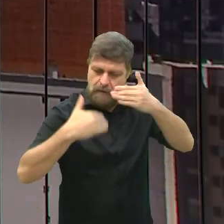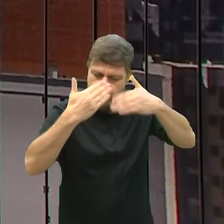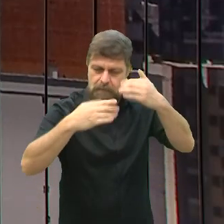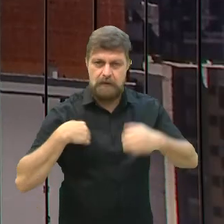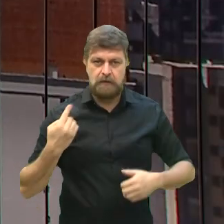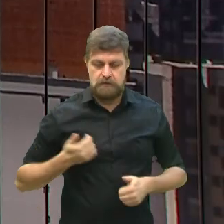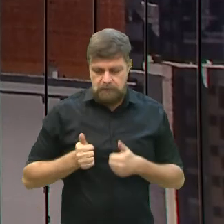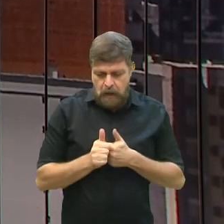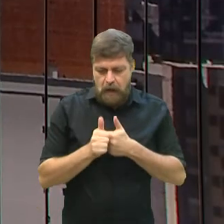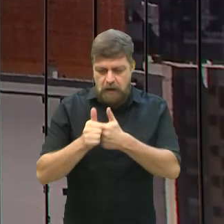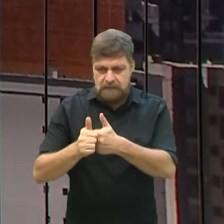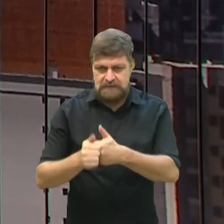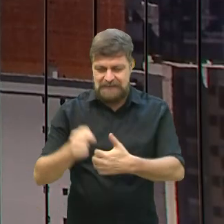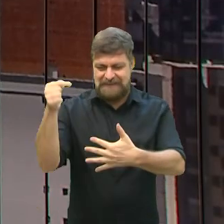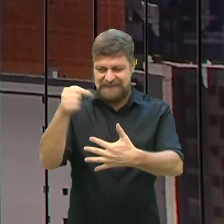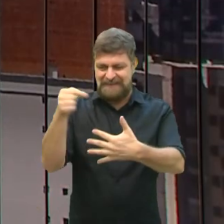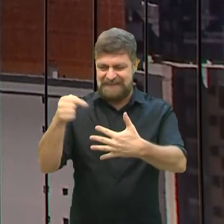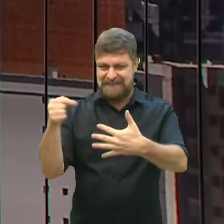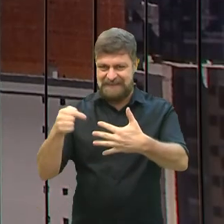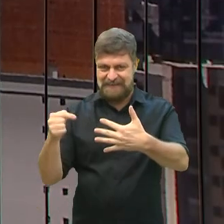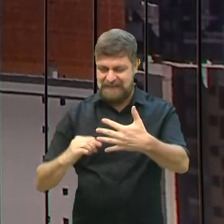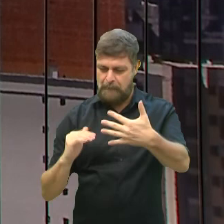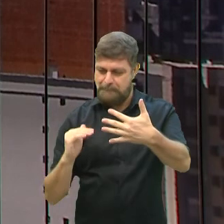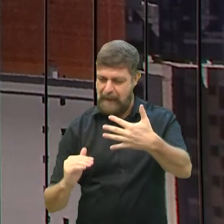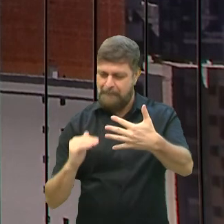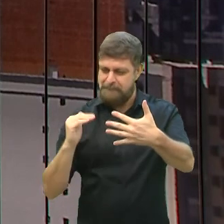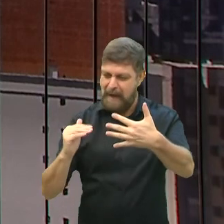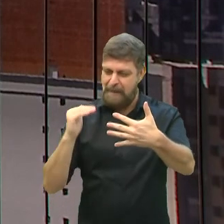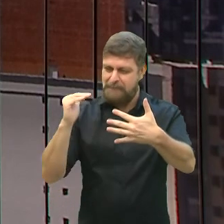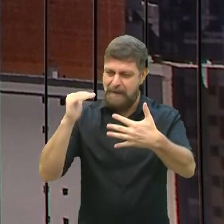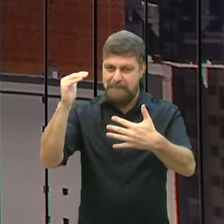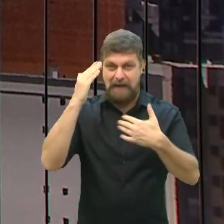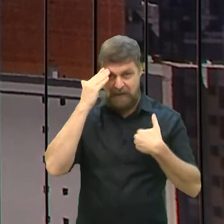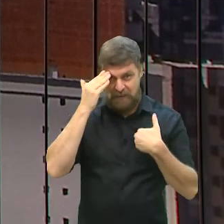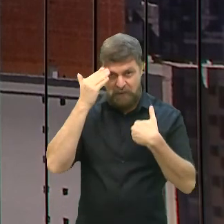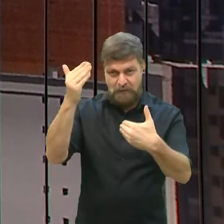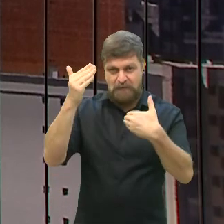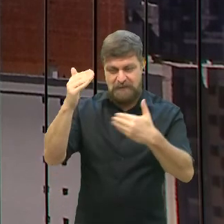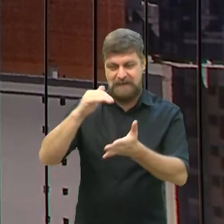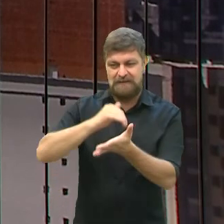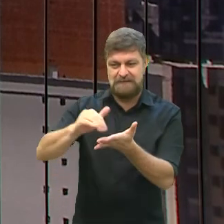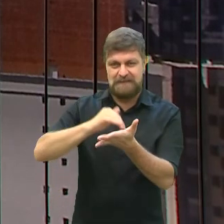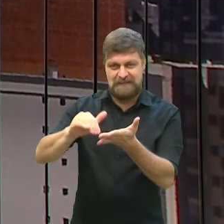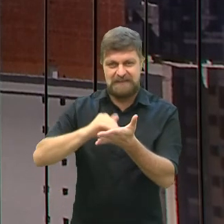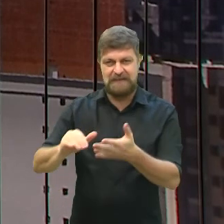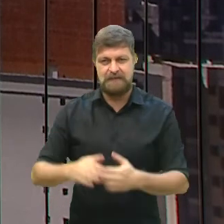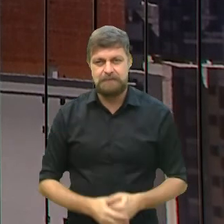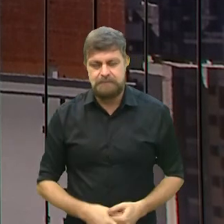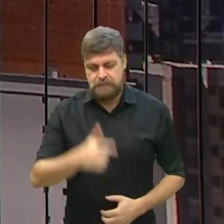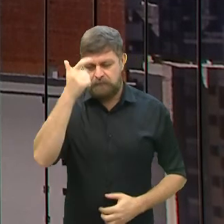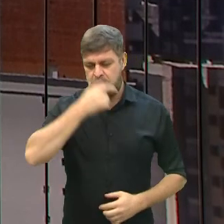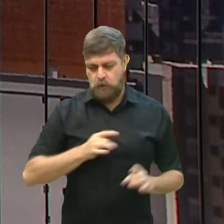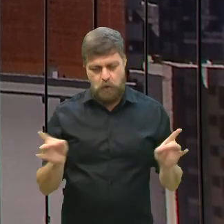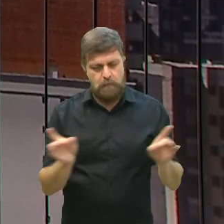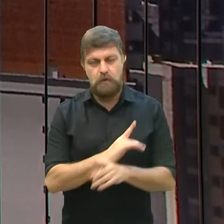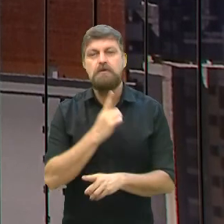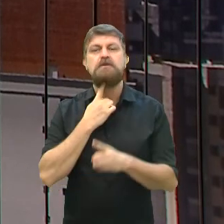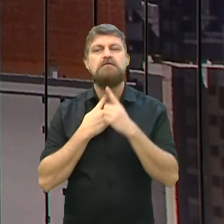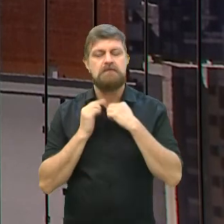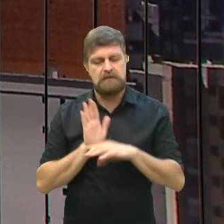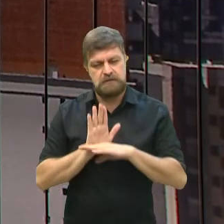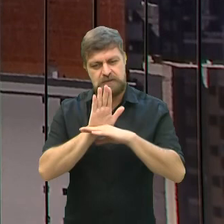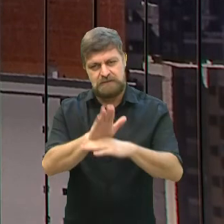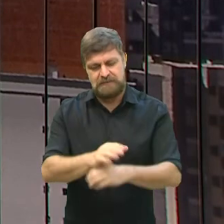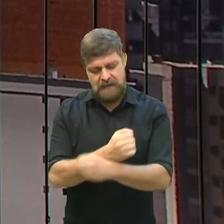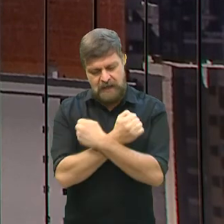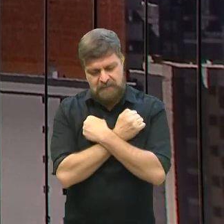aqui acompanhando cada pontinho a mais, um dia de cada vez. Obrigada, viu, secretário? À disposição. Abraço a todos